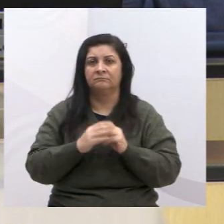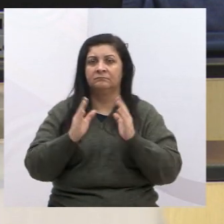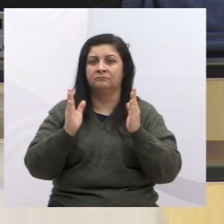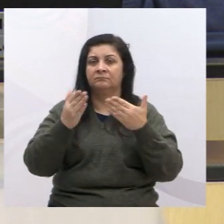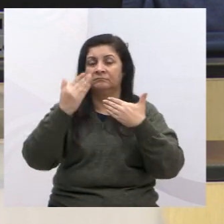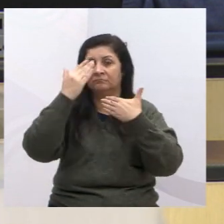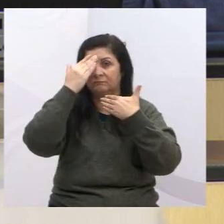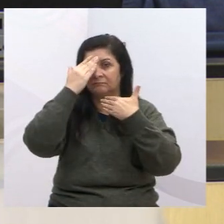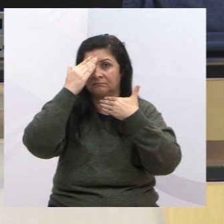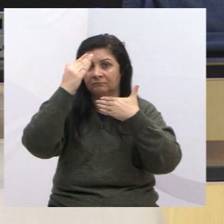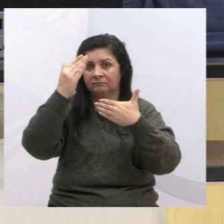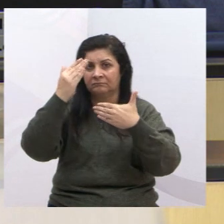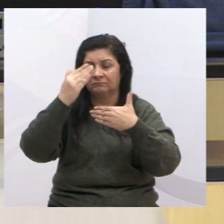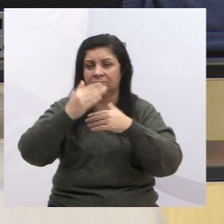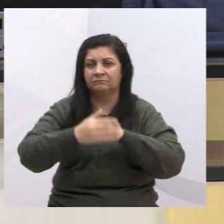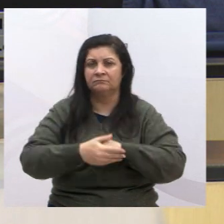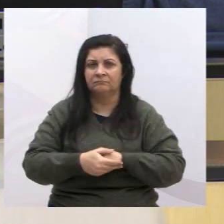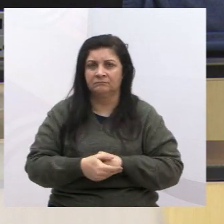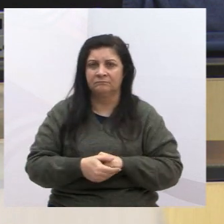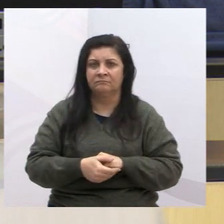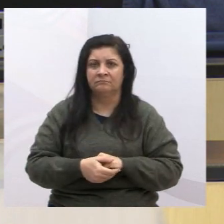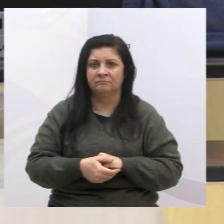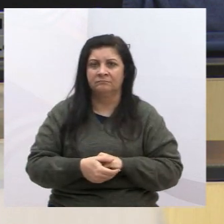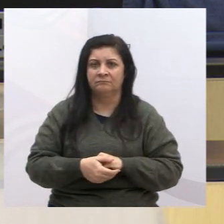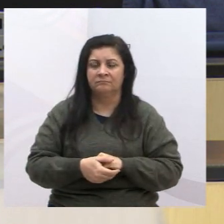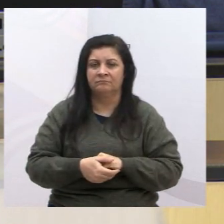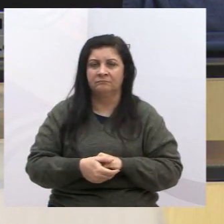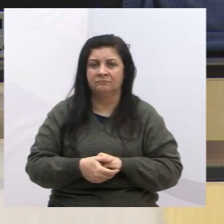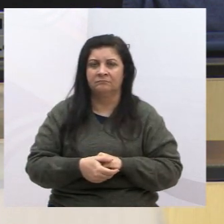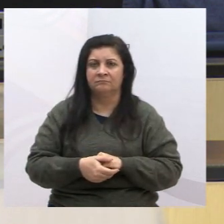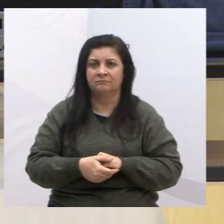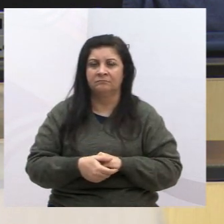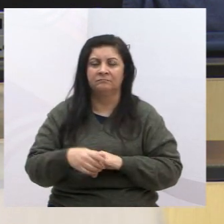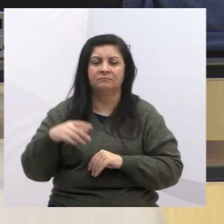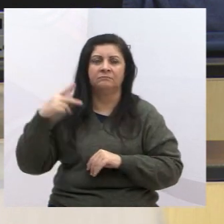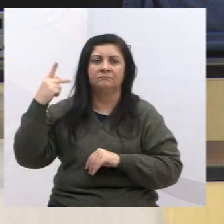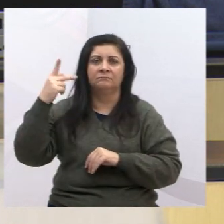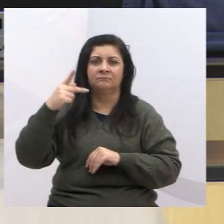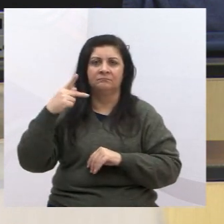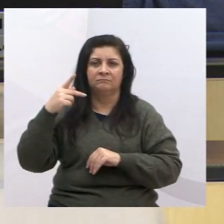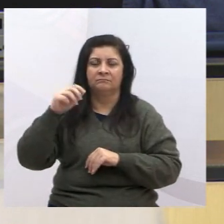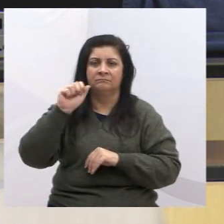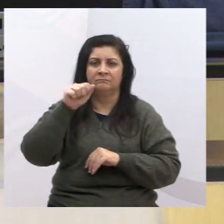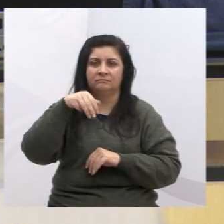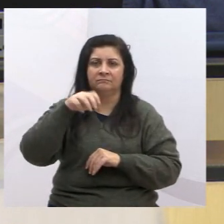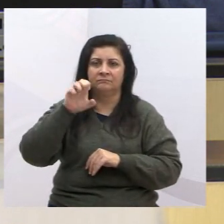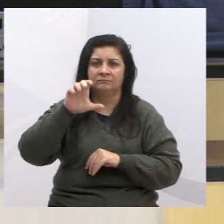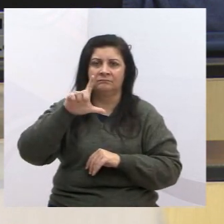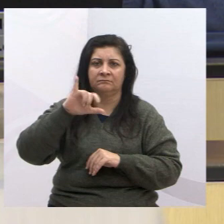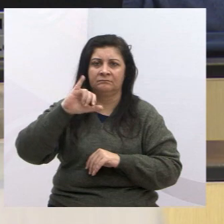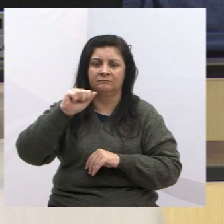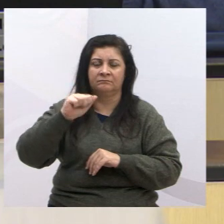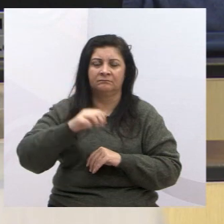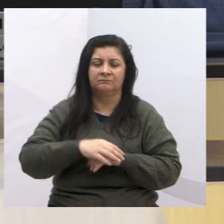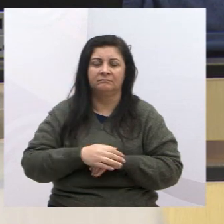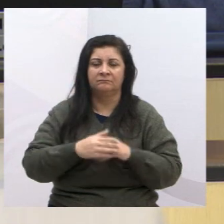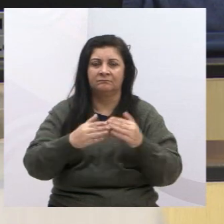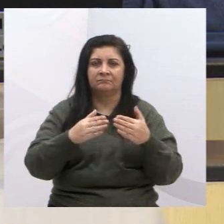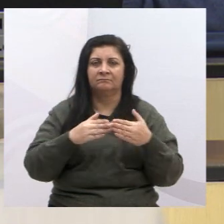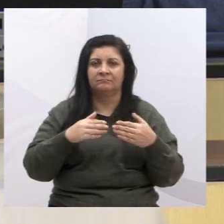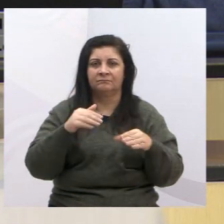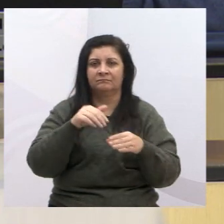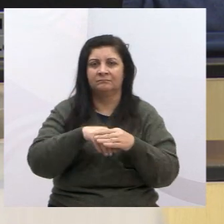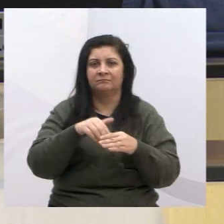Antecipadamente, agradecemos pela atenção dispensada. Autoria, vereadora Maria Amélia. Senhor presidente, foi pedido a